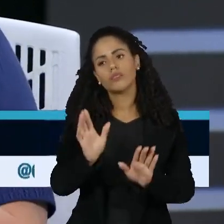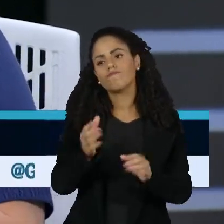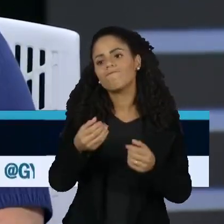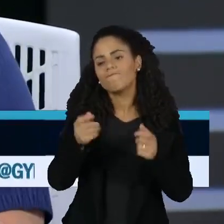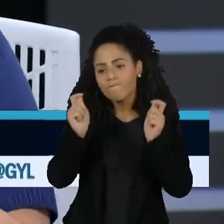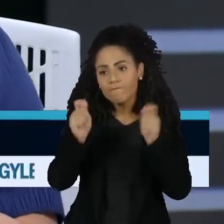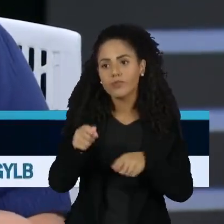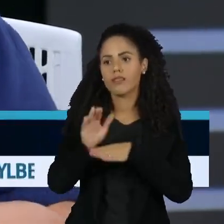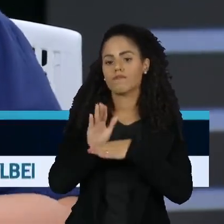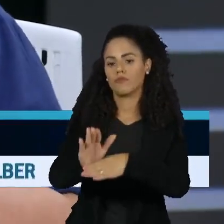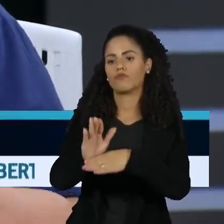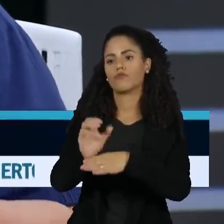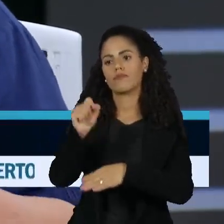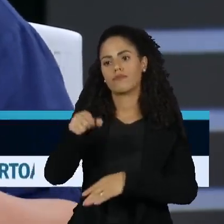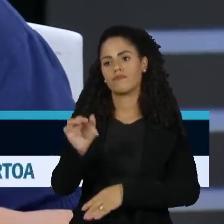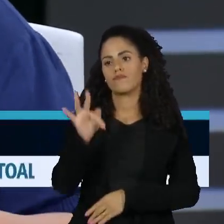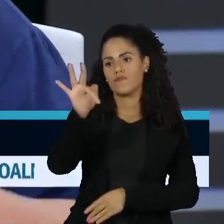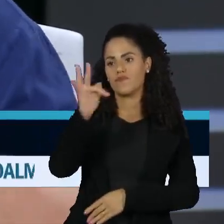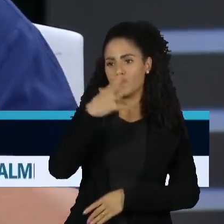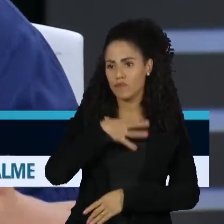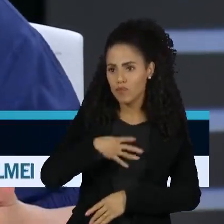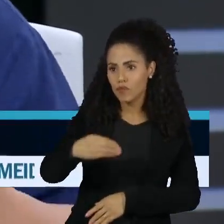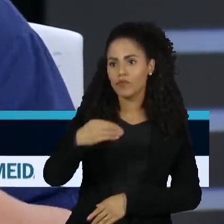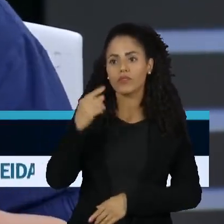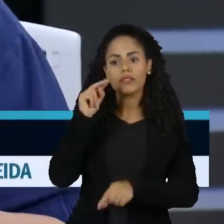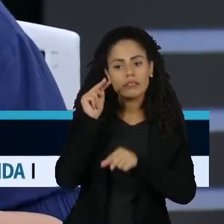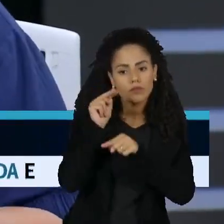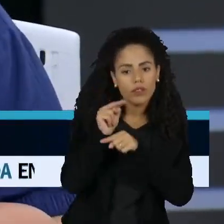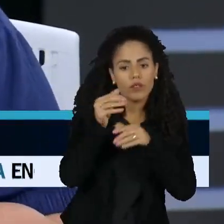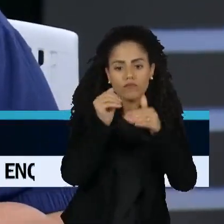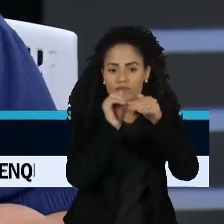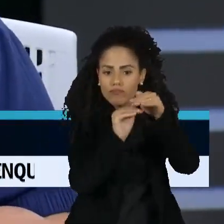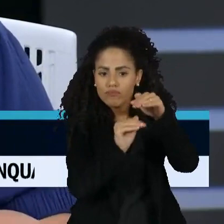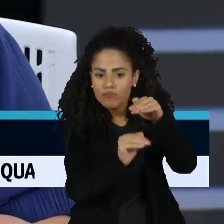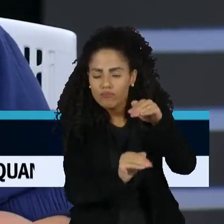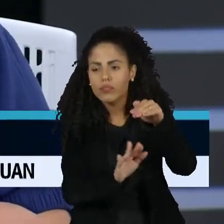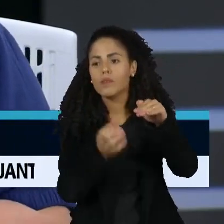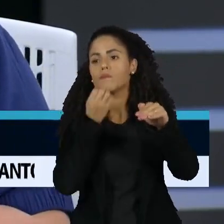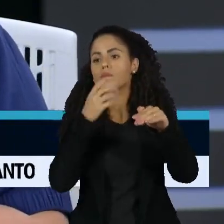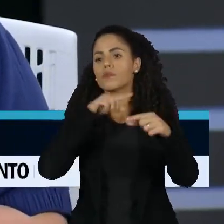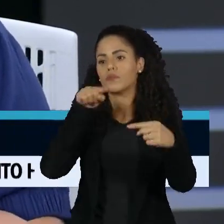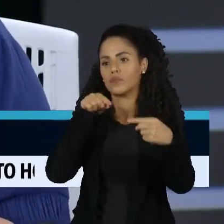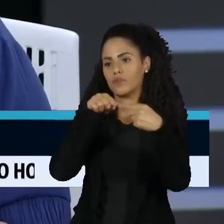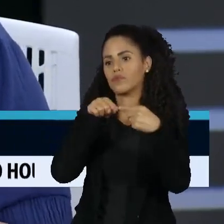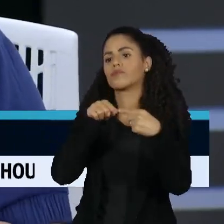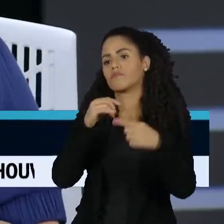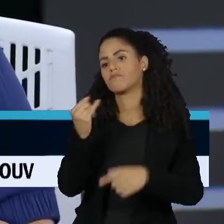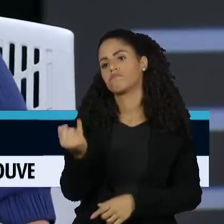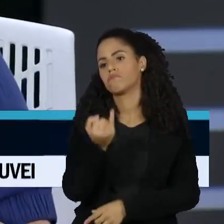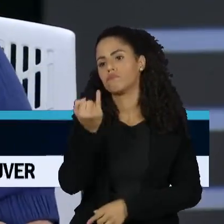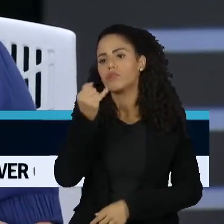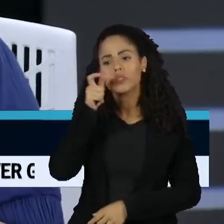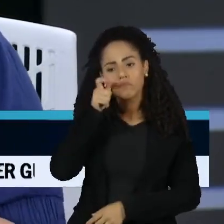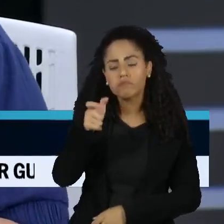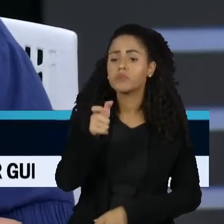e acabarem perdendo aquilo que tinham guardado para esse objetivo. Então, eu acho que é